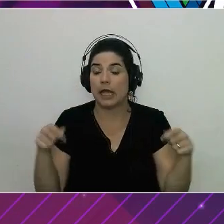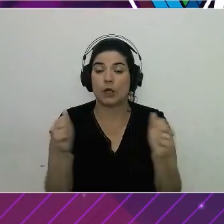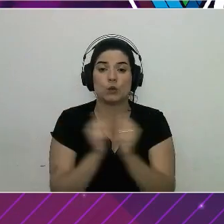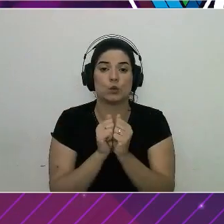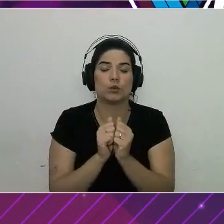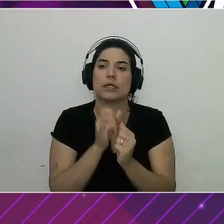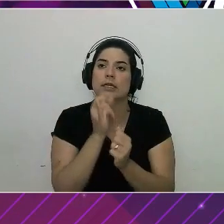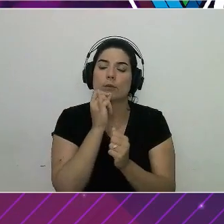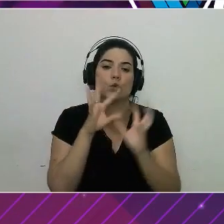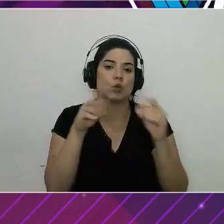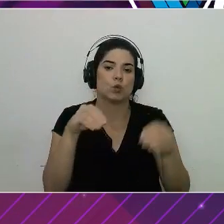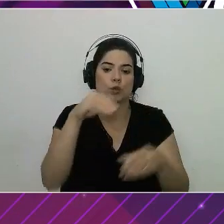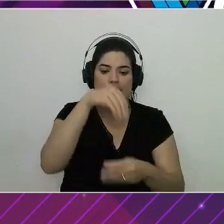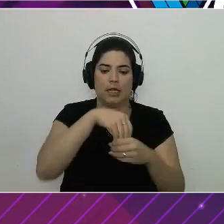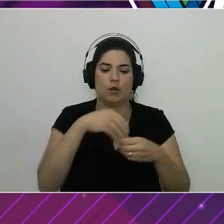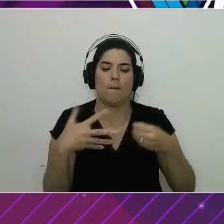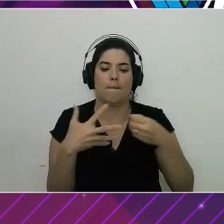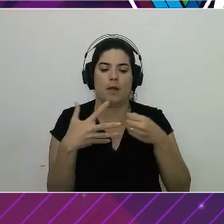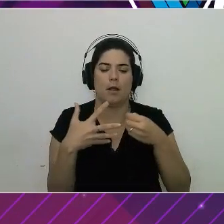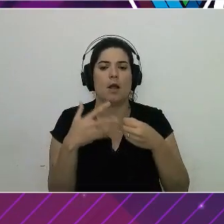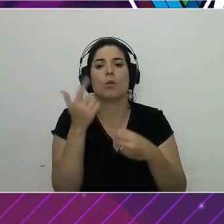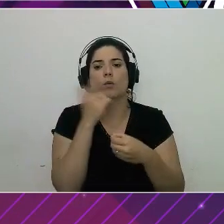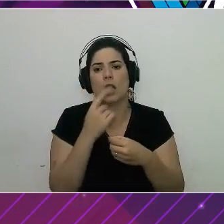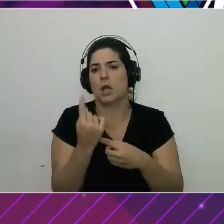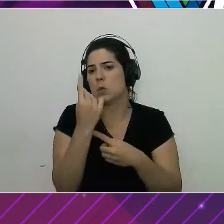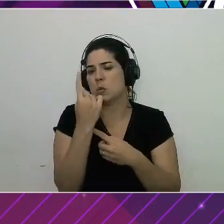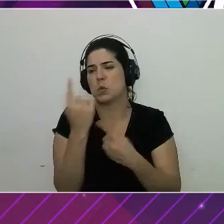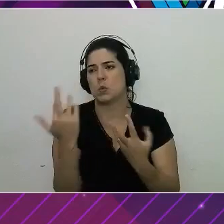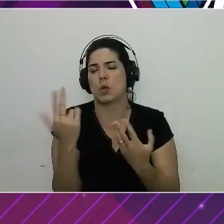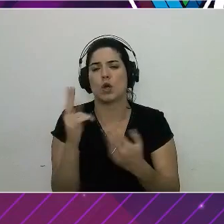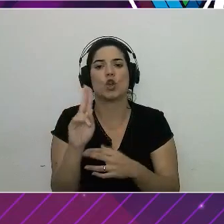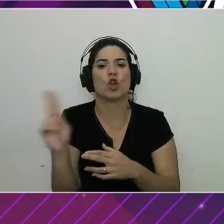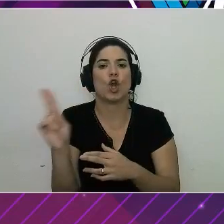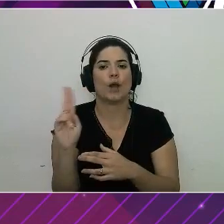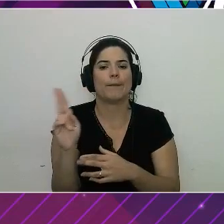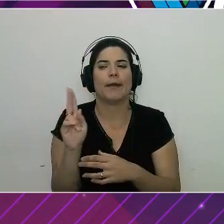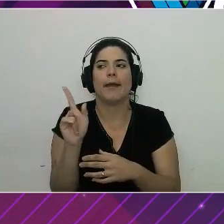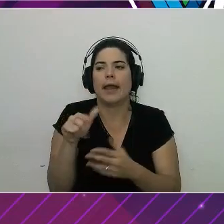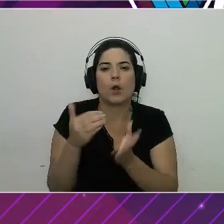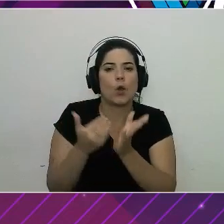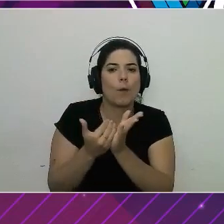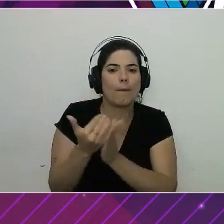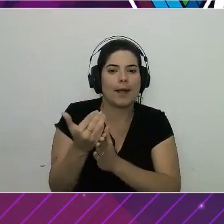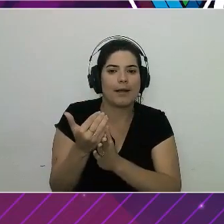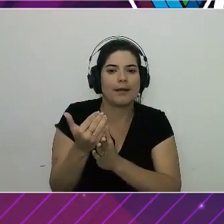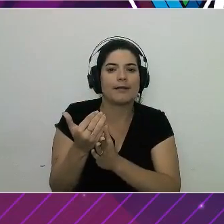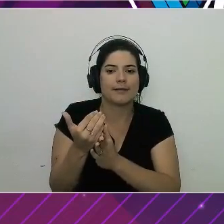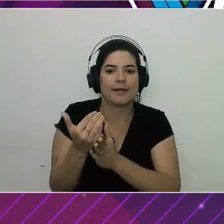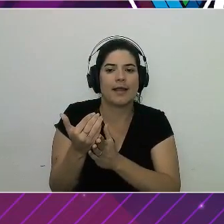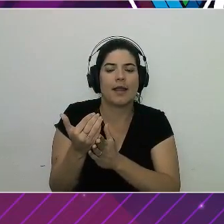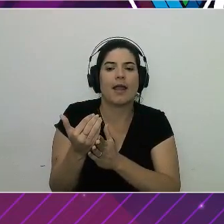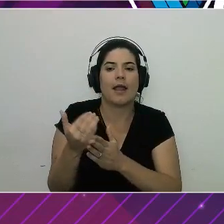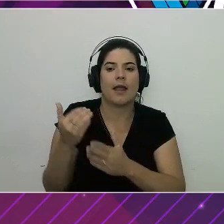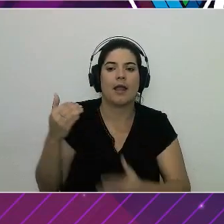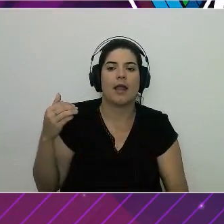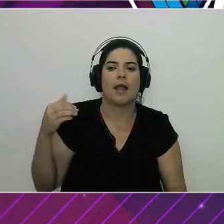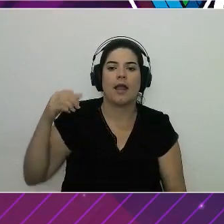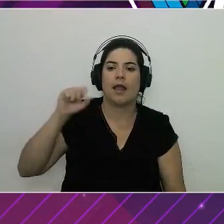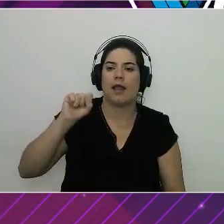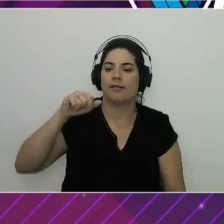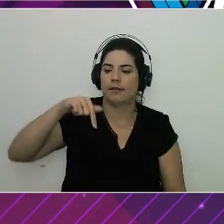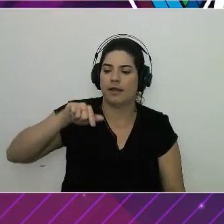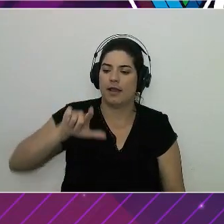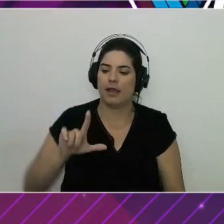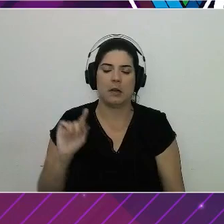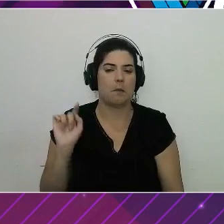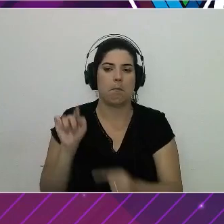dados tenham um aspecto em comum, por exemplo. Por exemplo, o nome dele comece com SQL ponto, um exemplo. E aí a gente parte para asserções. O